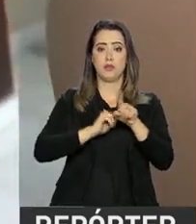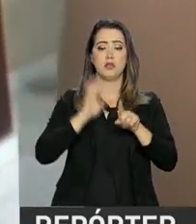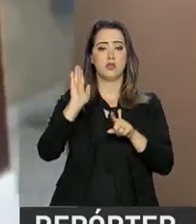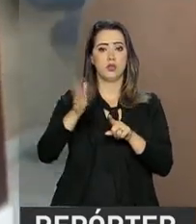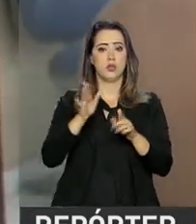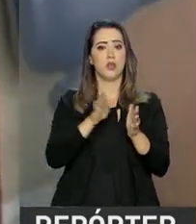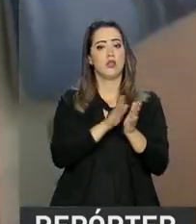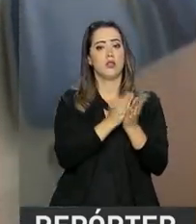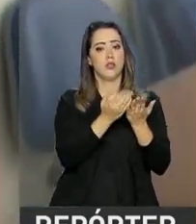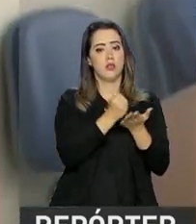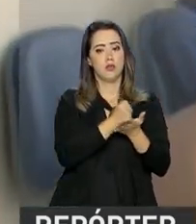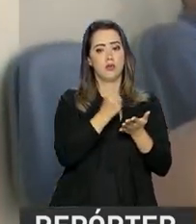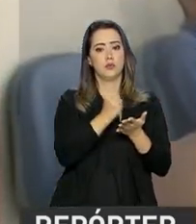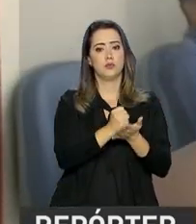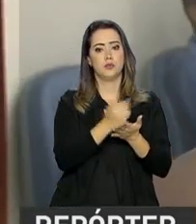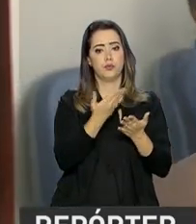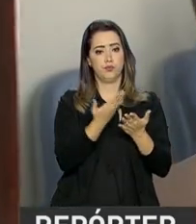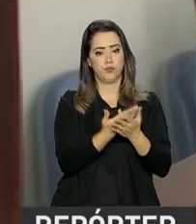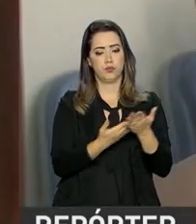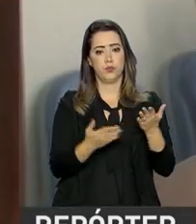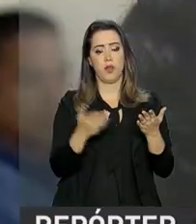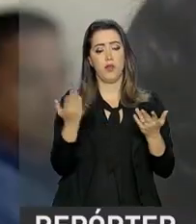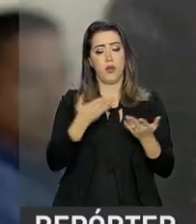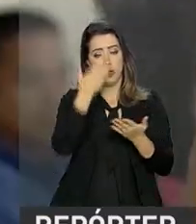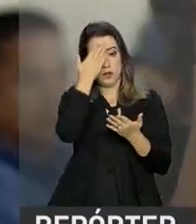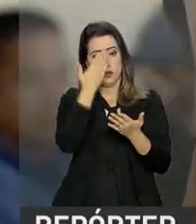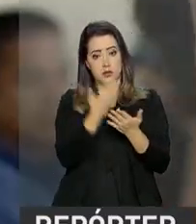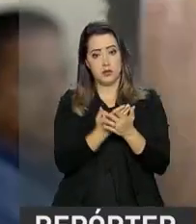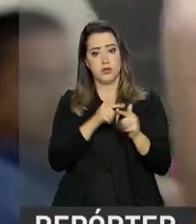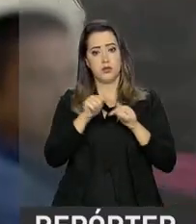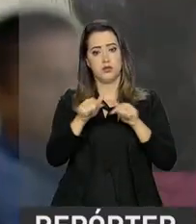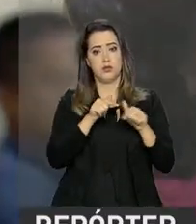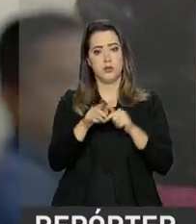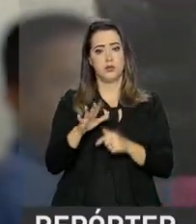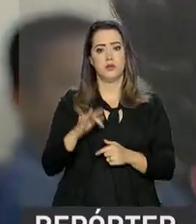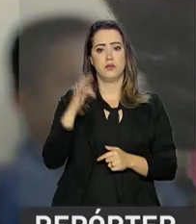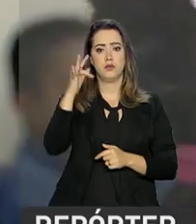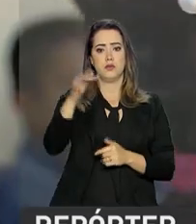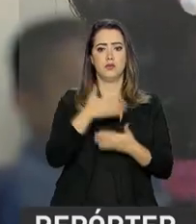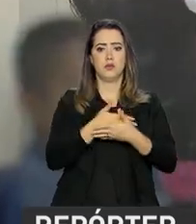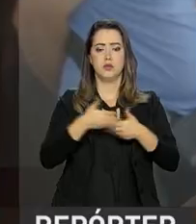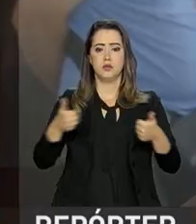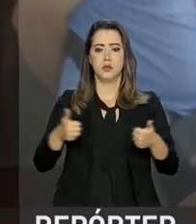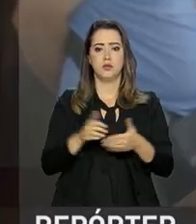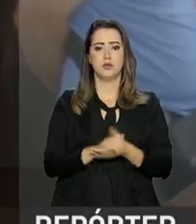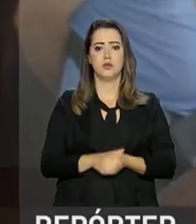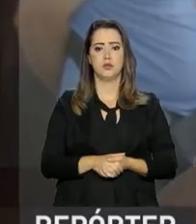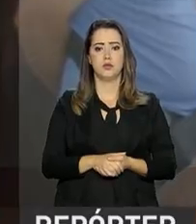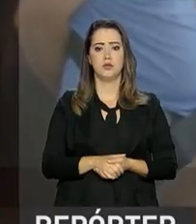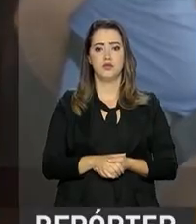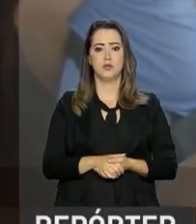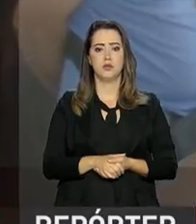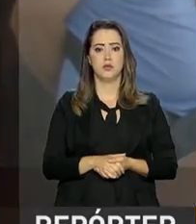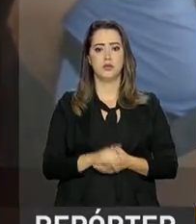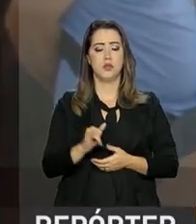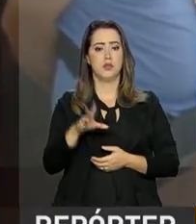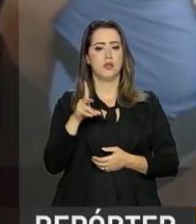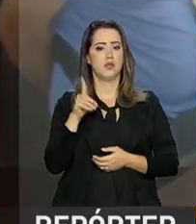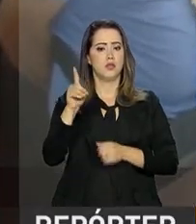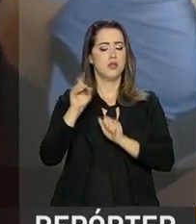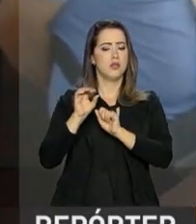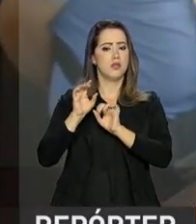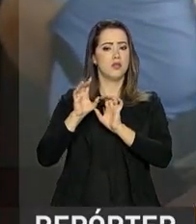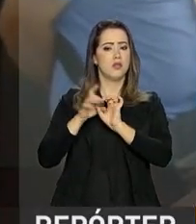com o documento em mãos. Acredita que com a carteira de trabalho, o futuro vai ser melhor. Se Deus me lo permite e se Deus me abre